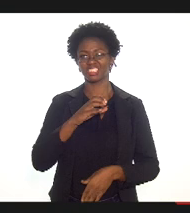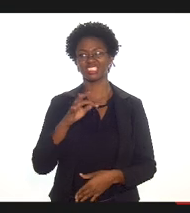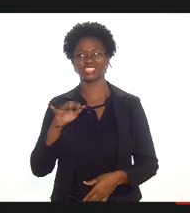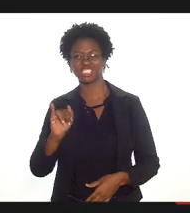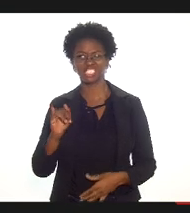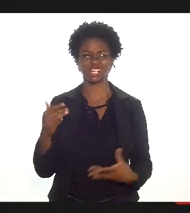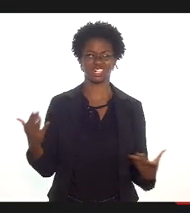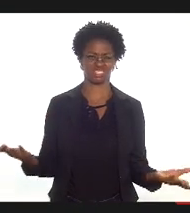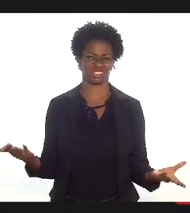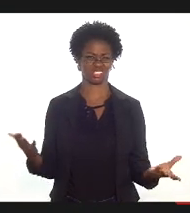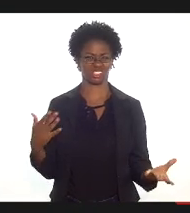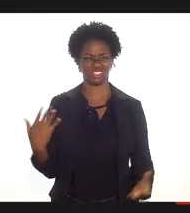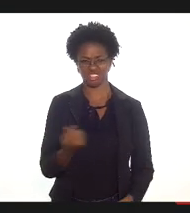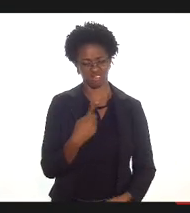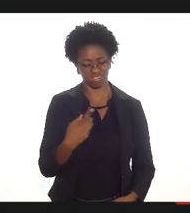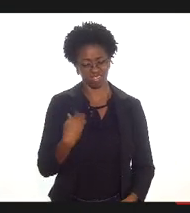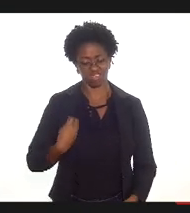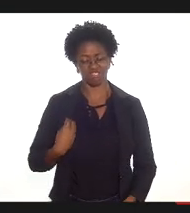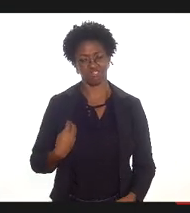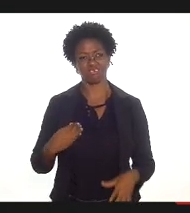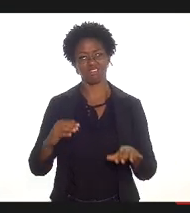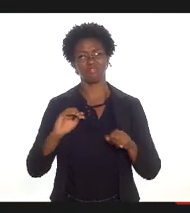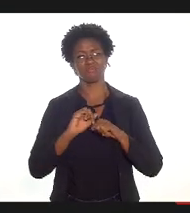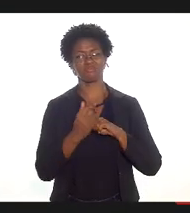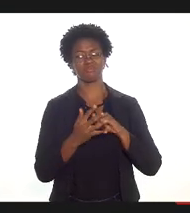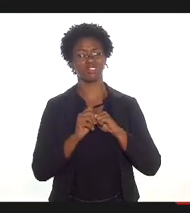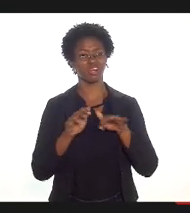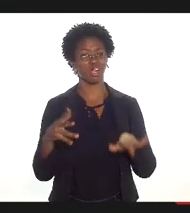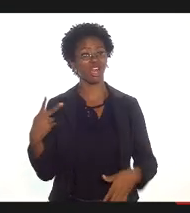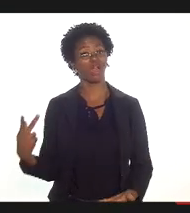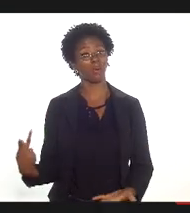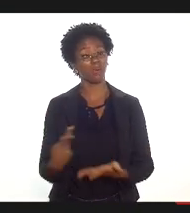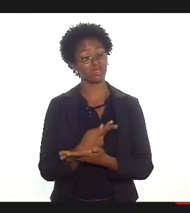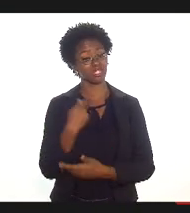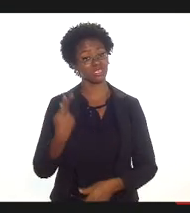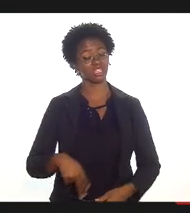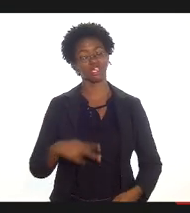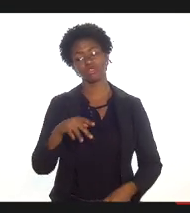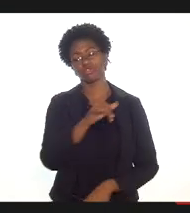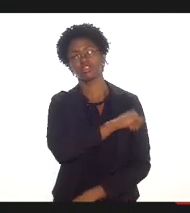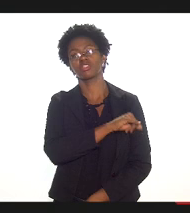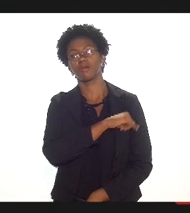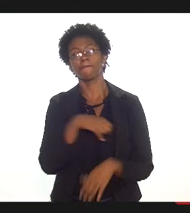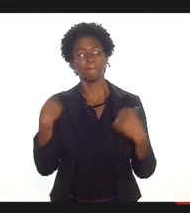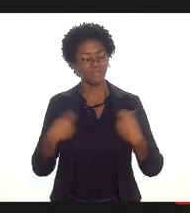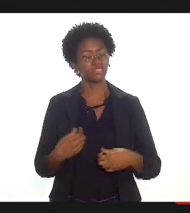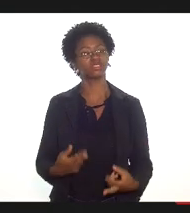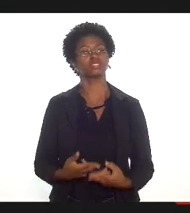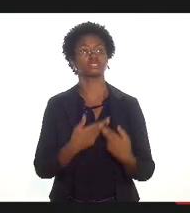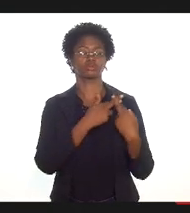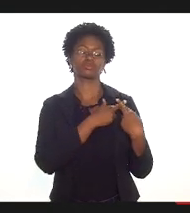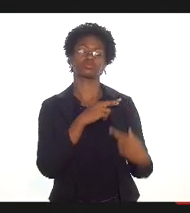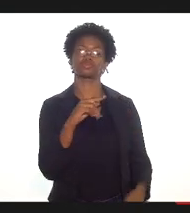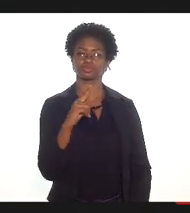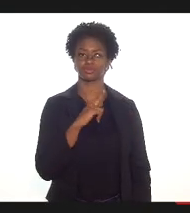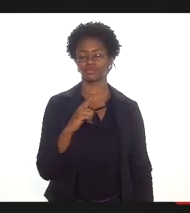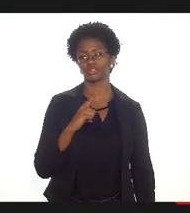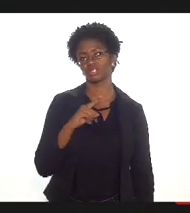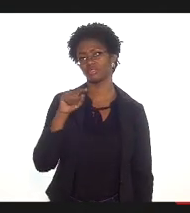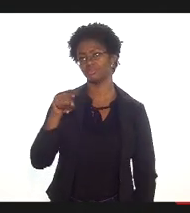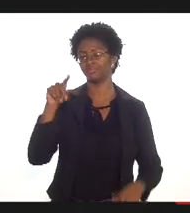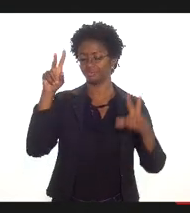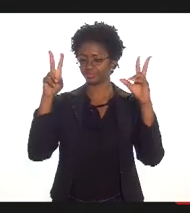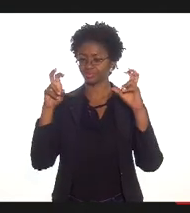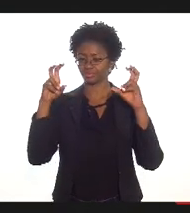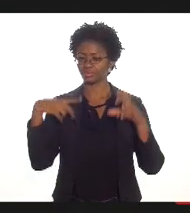uma pandemia. O que aconteceu no Estado do Rio de Janeiro precisa ter a sua devida responsabilidade, sob pena da